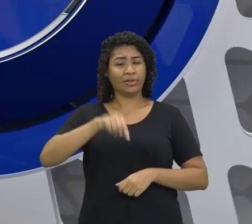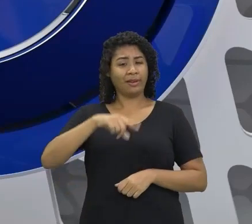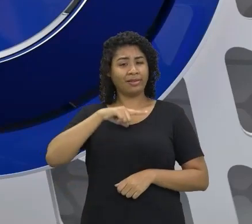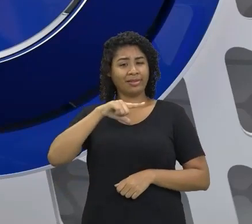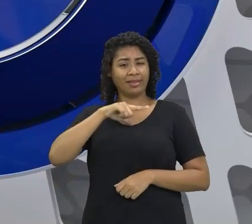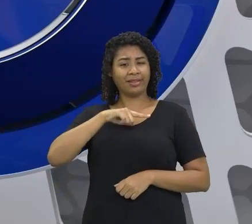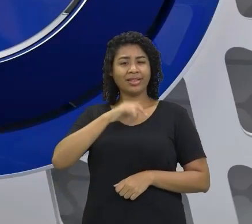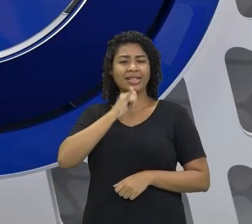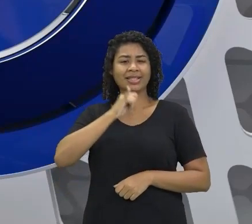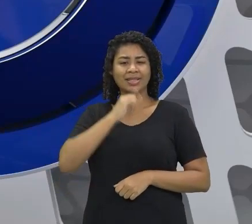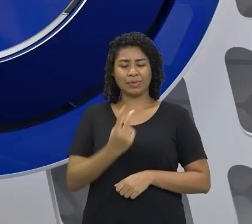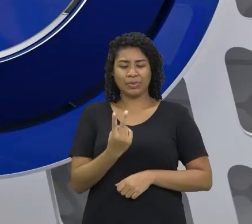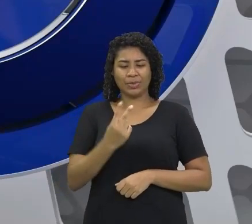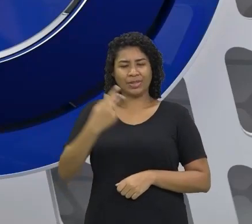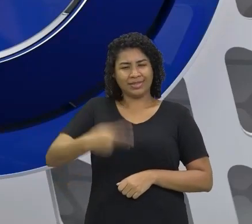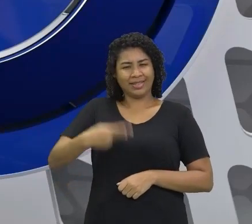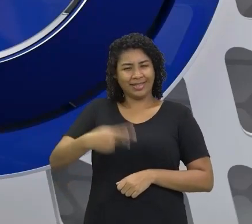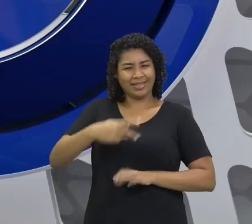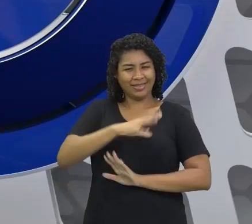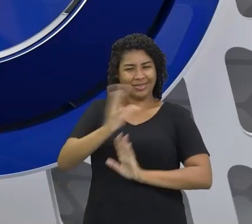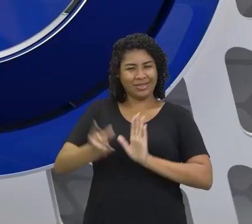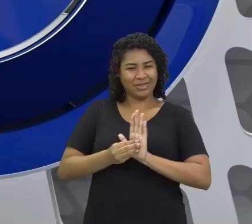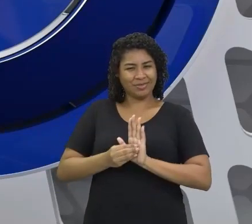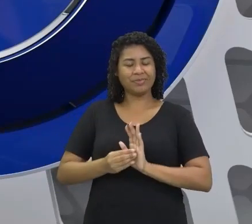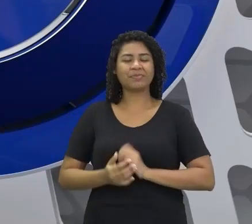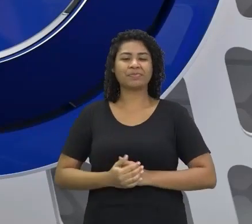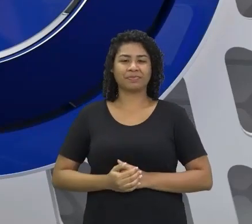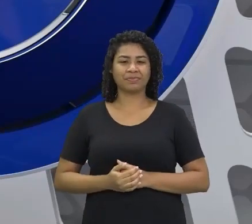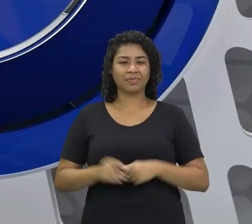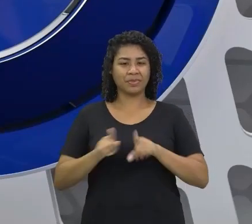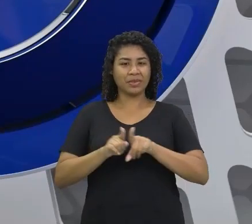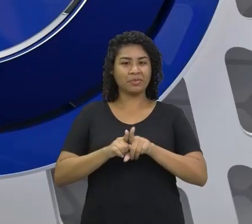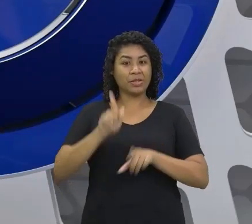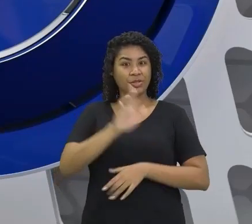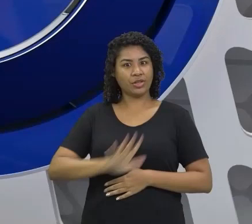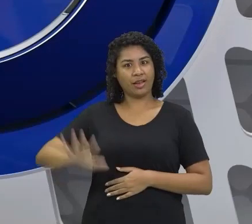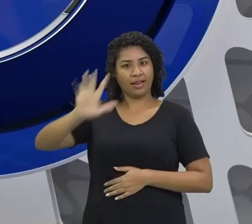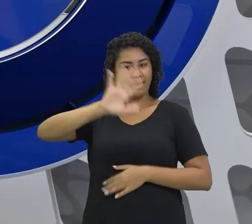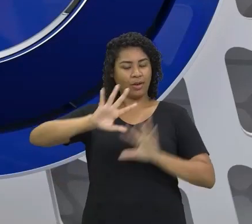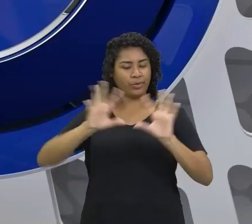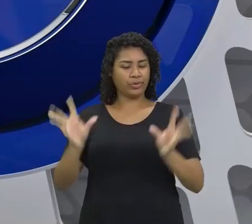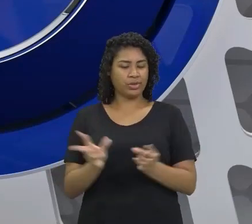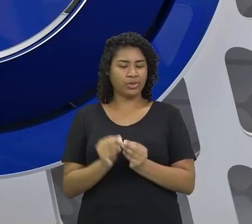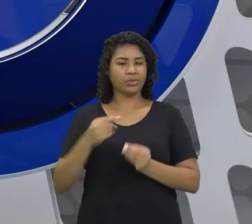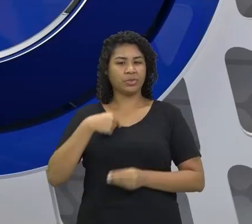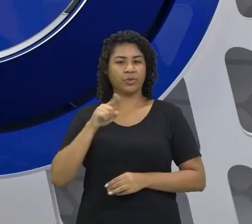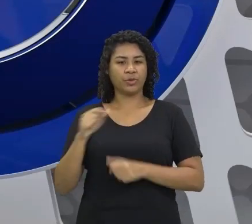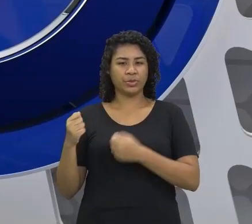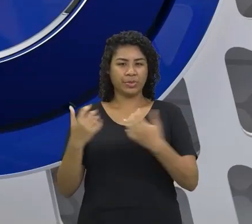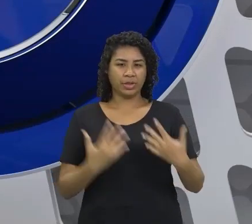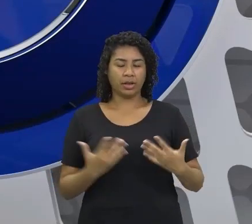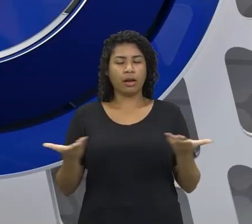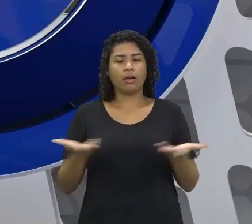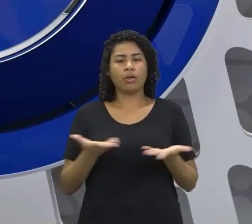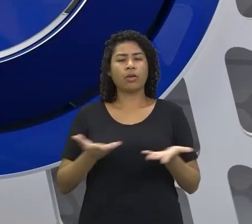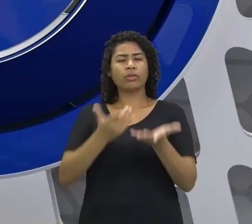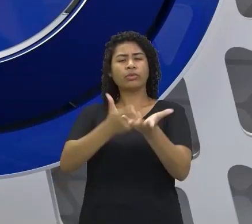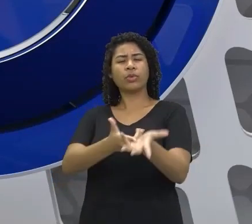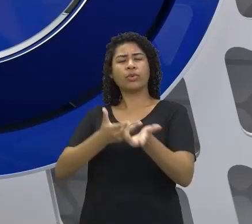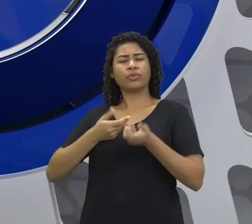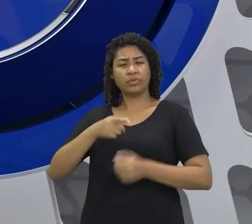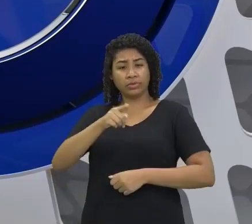amazônica e também de maneira muito geral, tá bom? Então, te convido nesse momento a pegar o